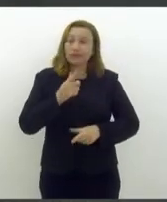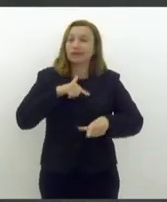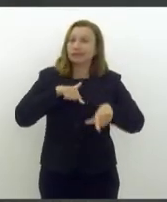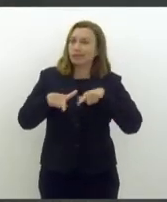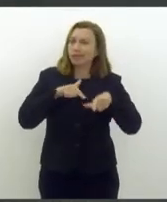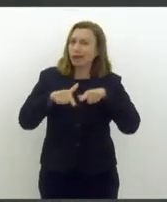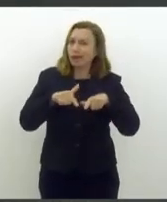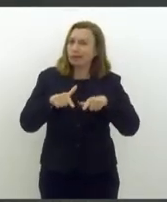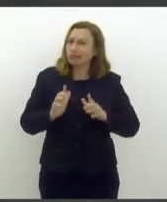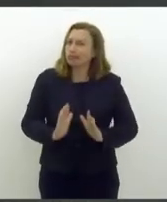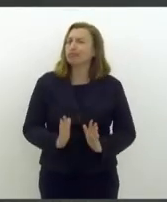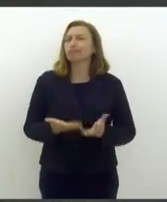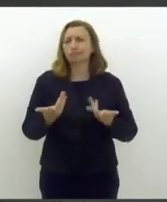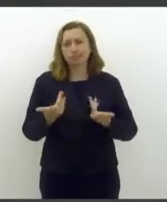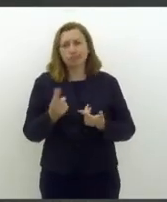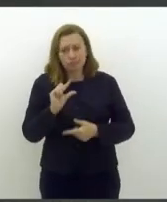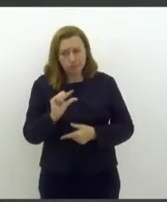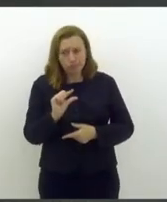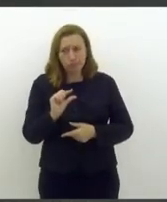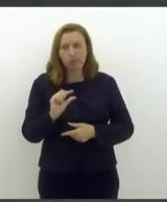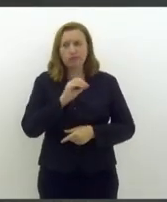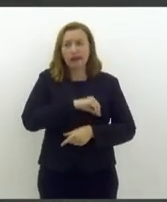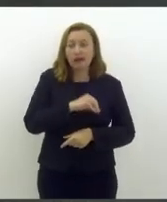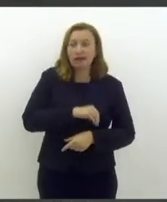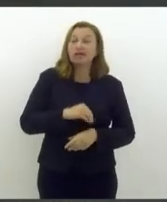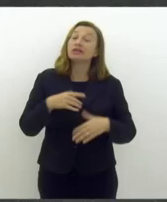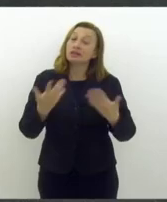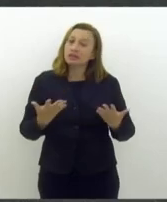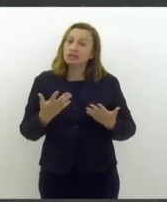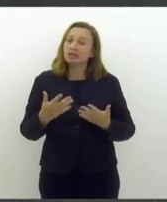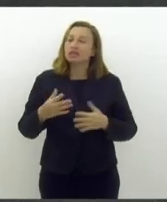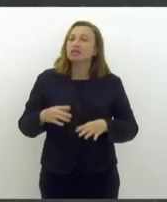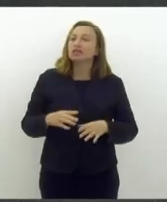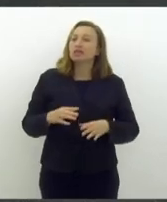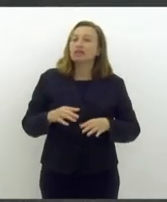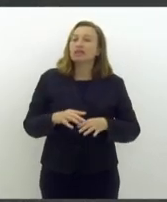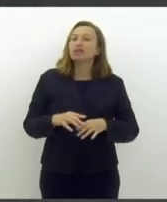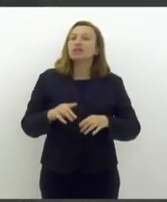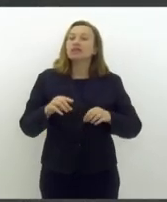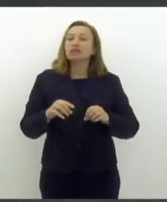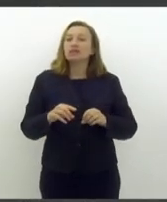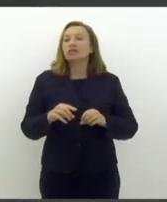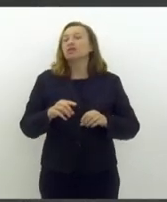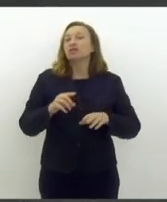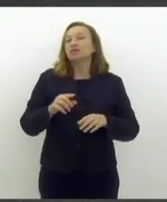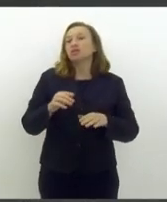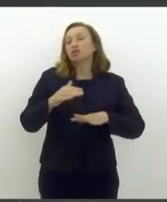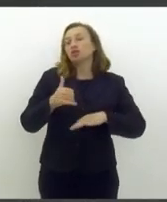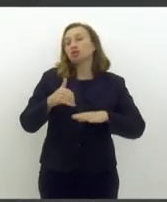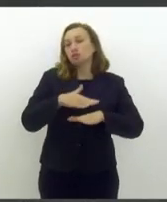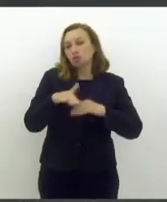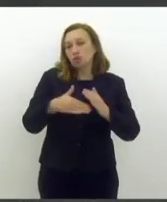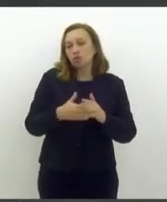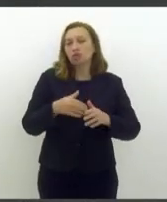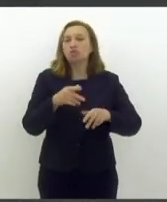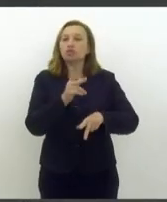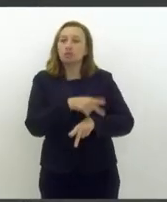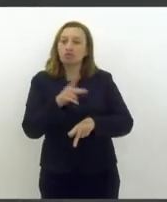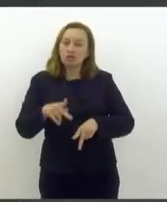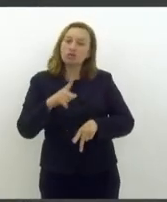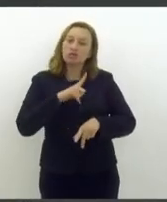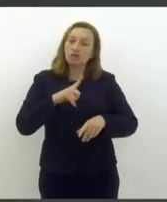condições assim muito precárias Então é isso vida longa ao Museu da ciência e vida e que os tutores têm a